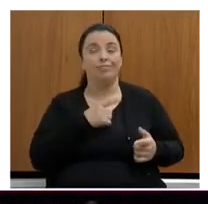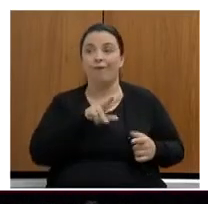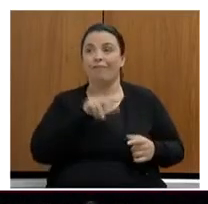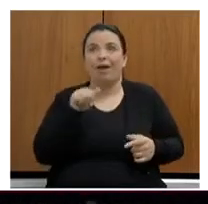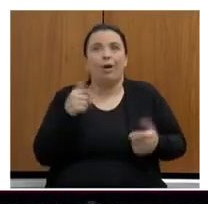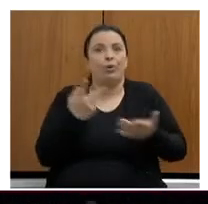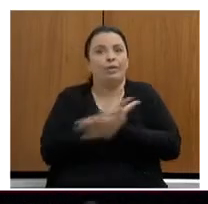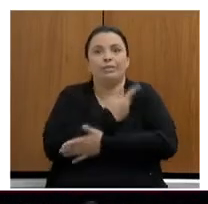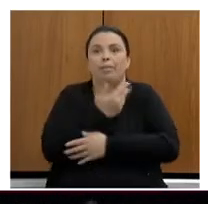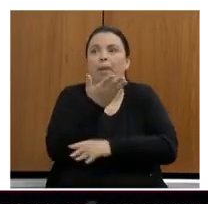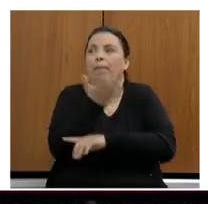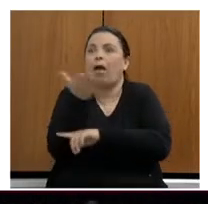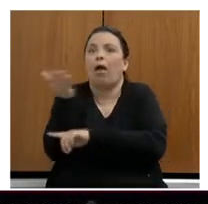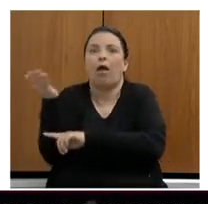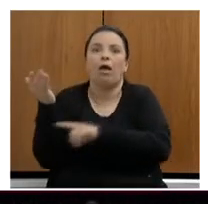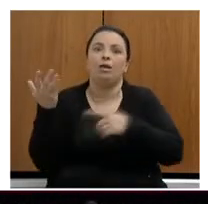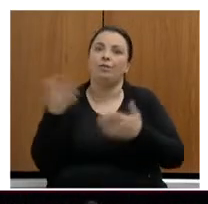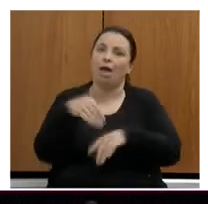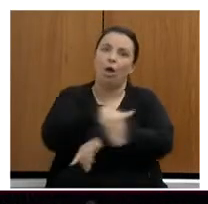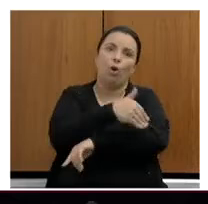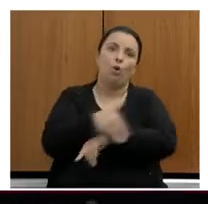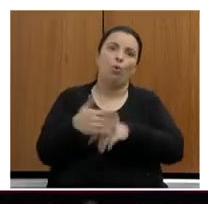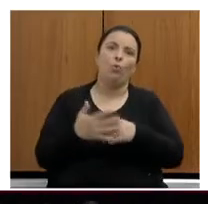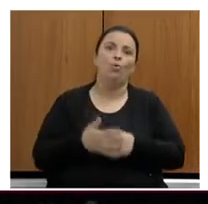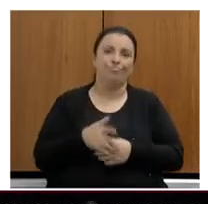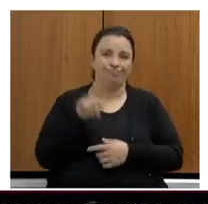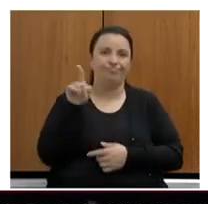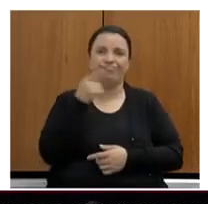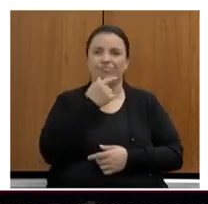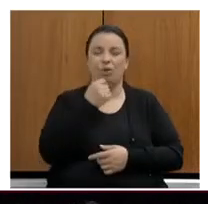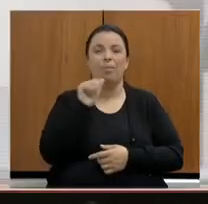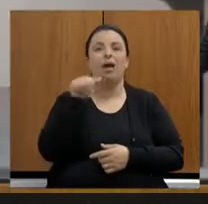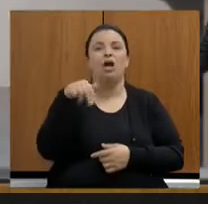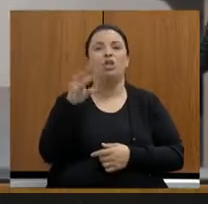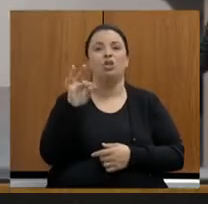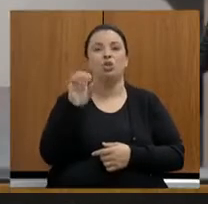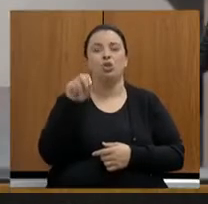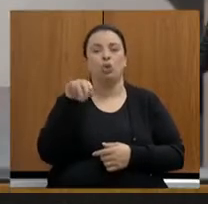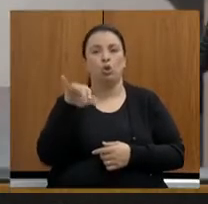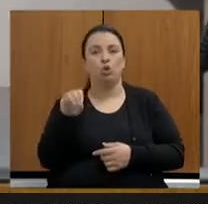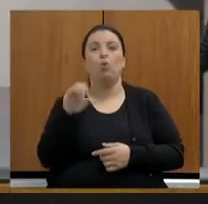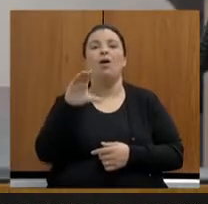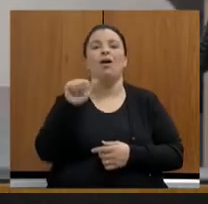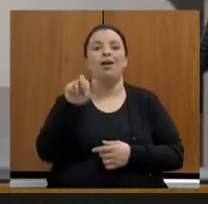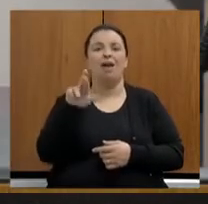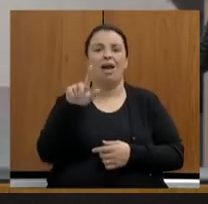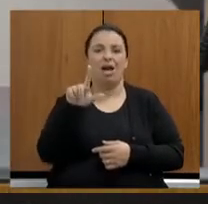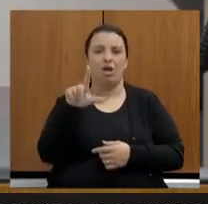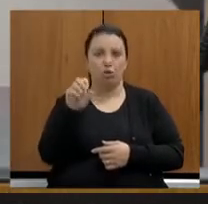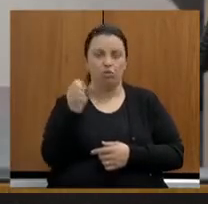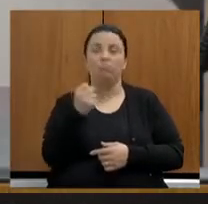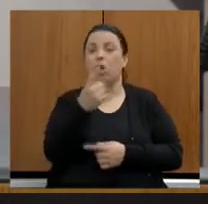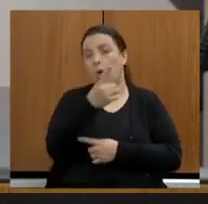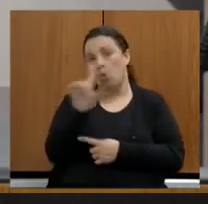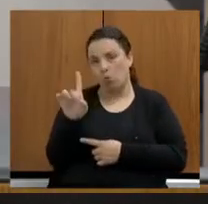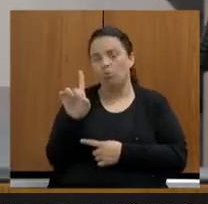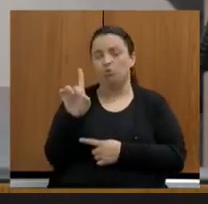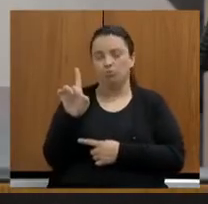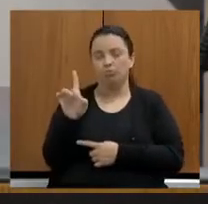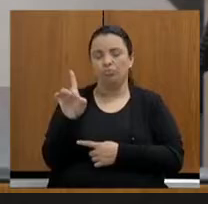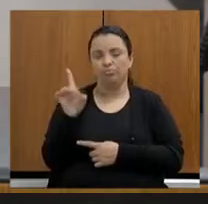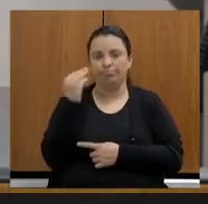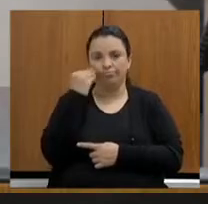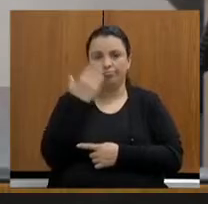esmolas nas ruas acho que a do Senhor Antonio Carlos é a última é a última manifestação que nós temos